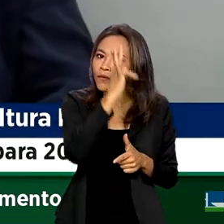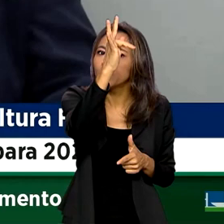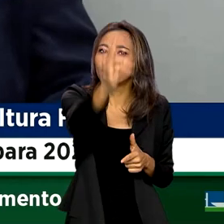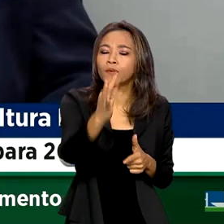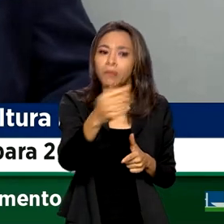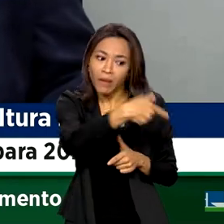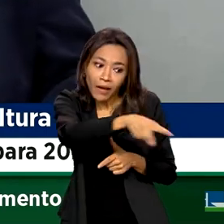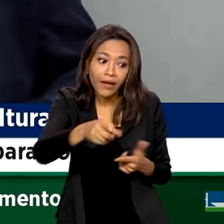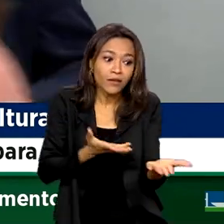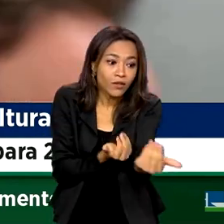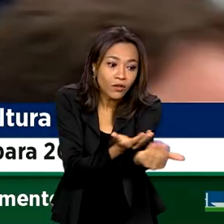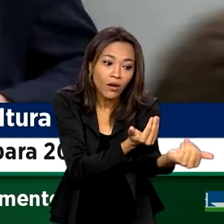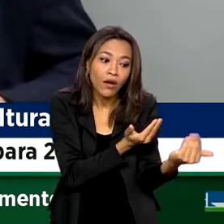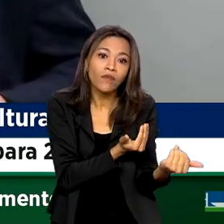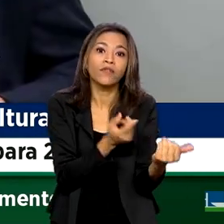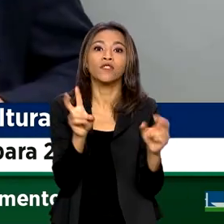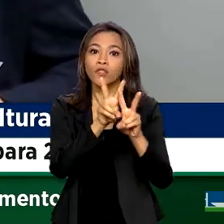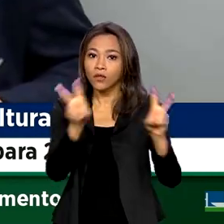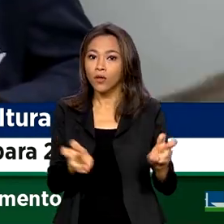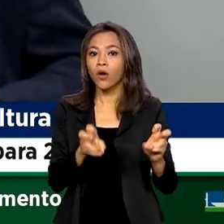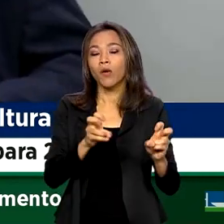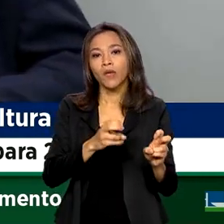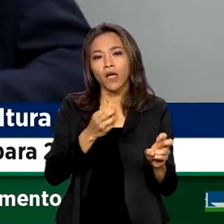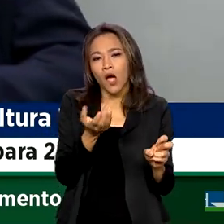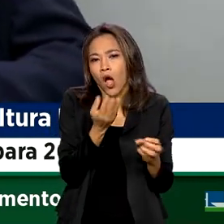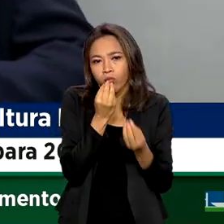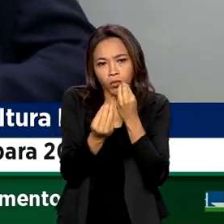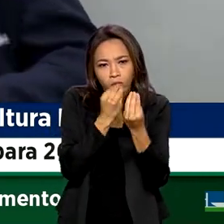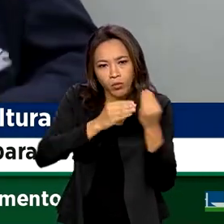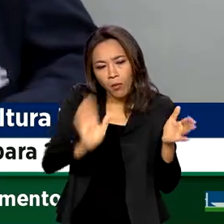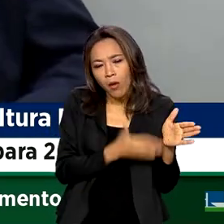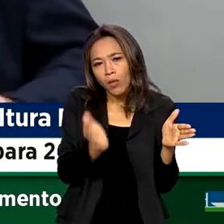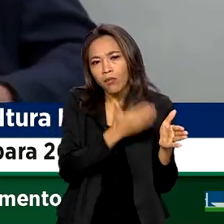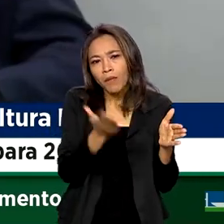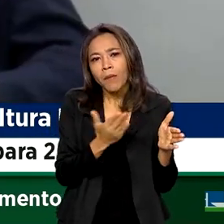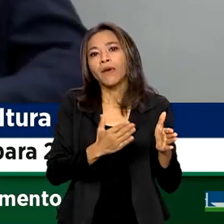em relação à produção de alimentos e uma ocupação racional no campo do Brasil.